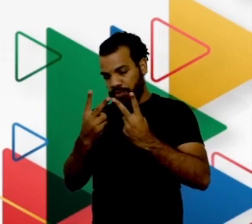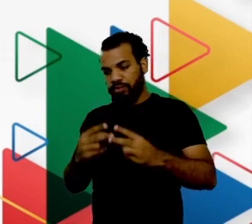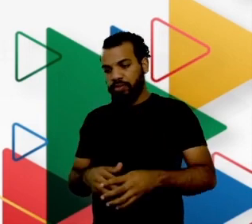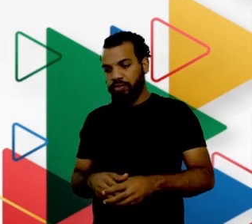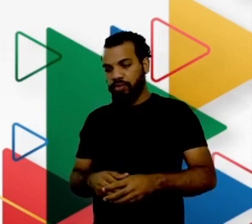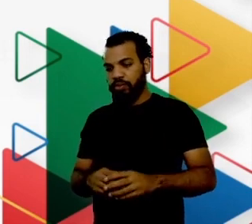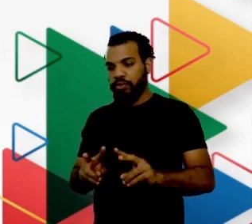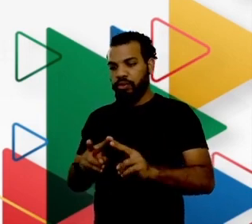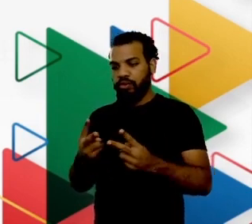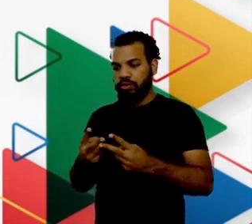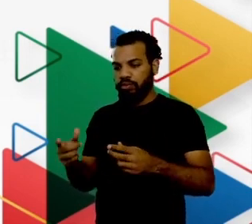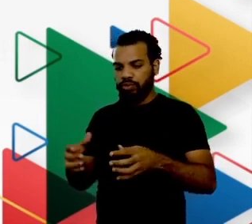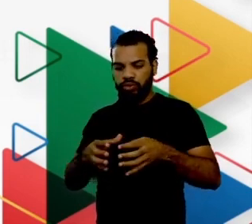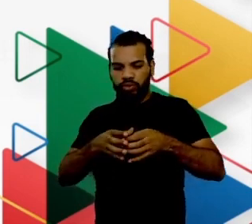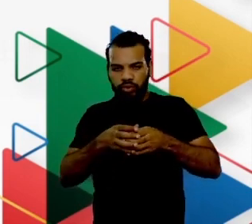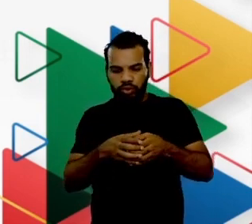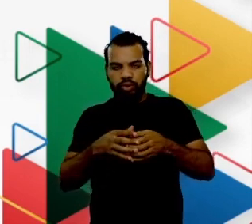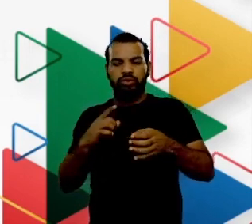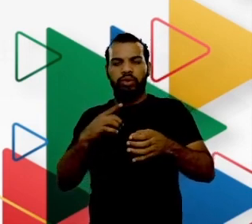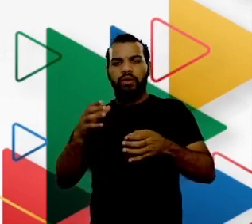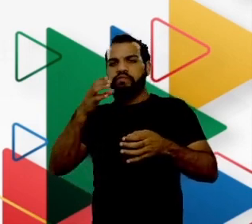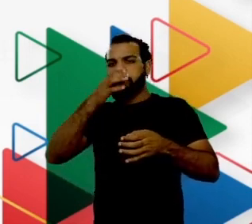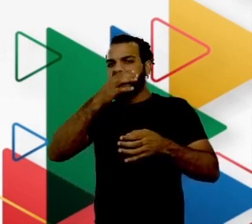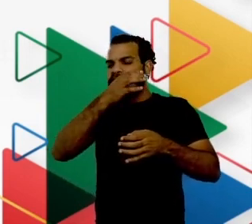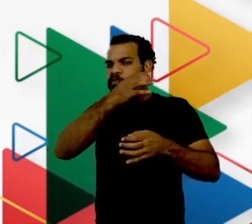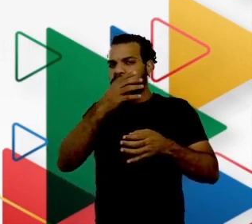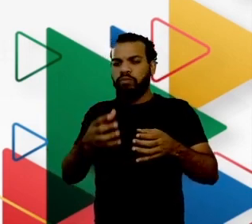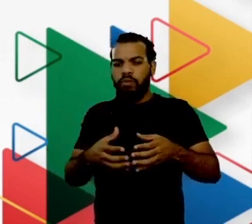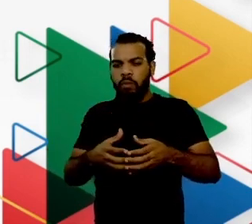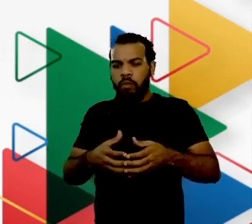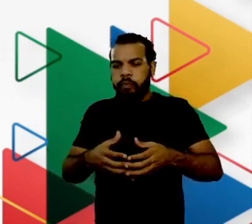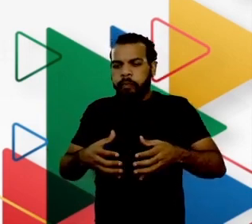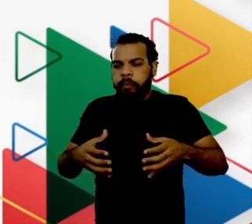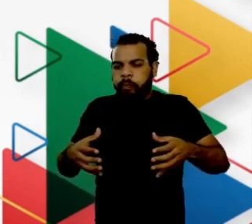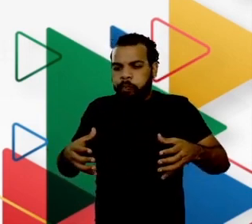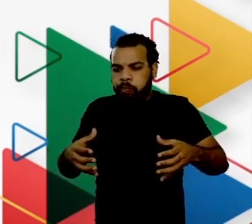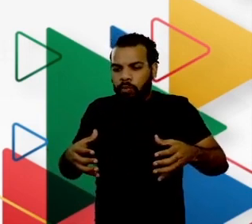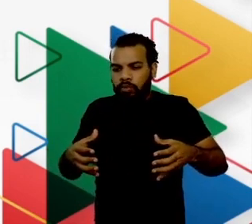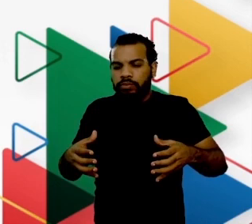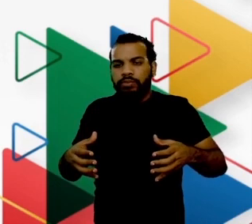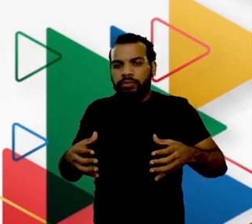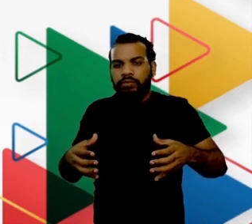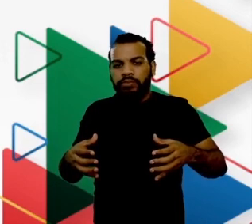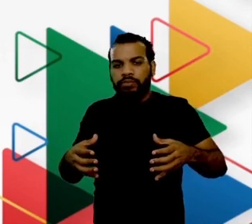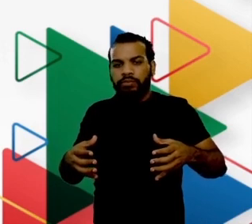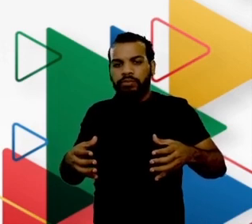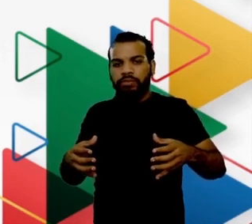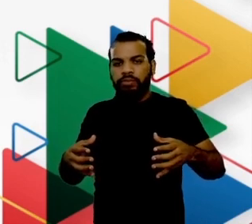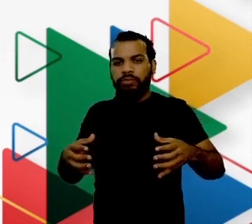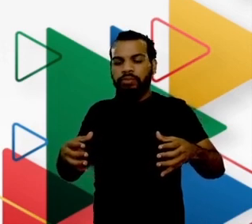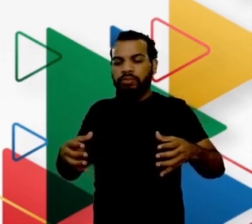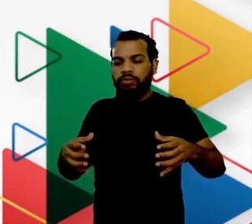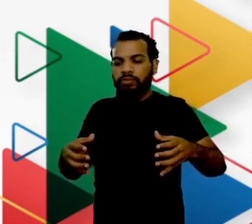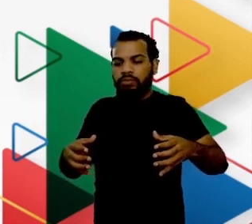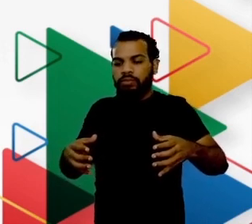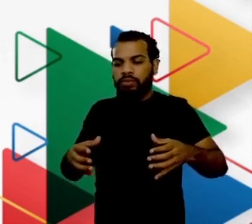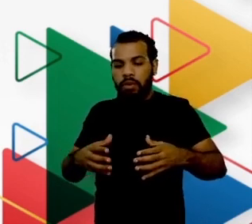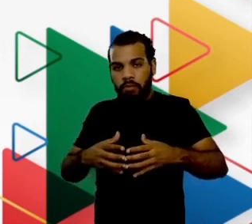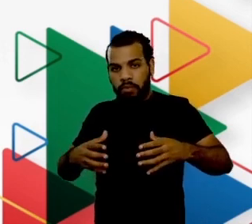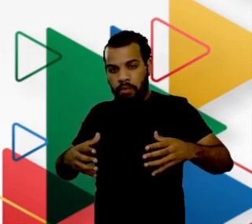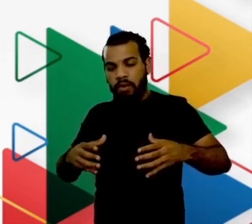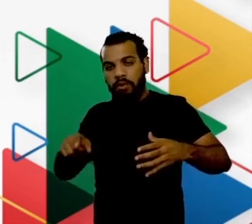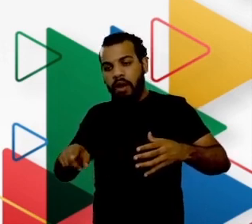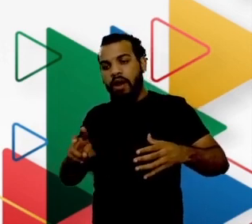certo aquecimento, a fonte térmica forneceu calor e o volume inicial, que era VO, passou a ser